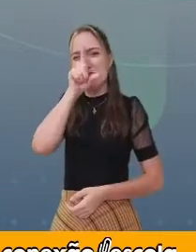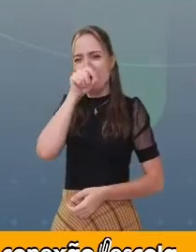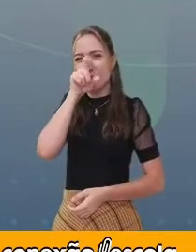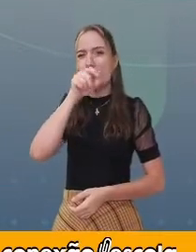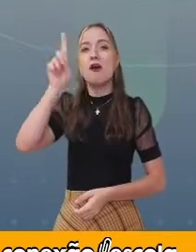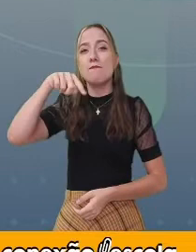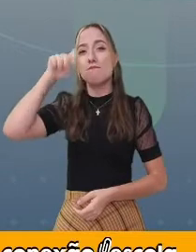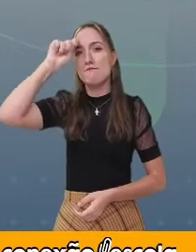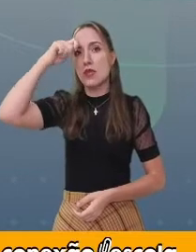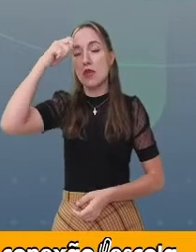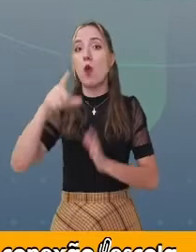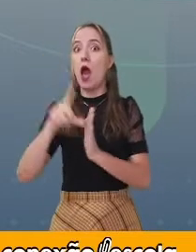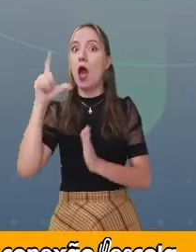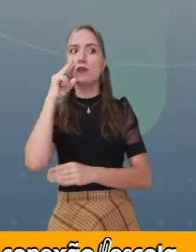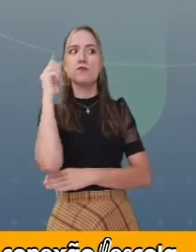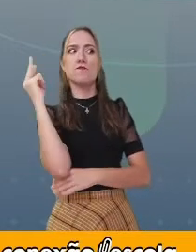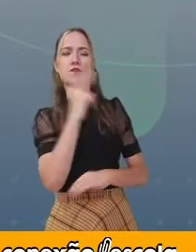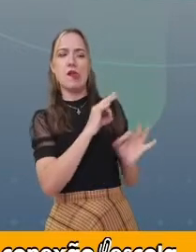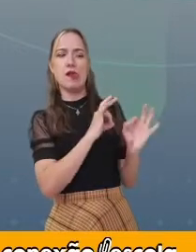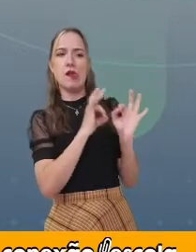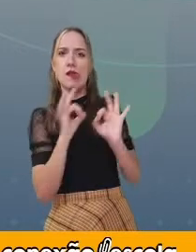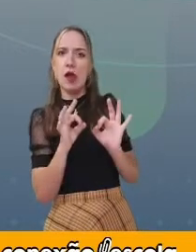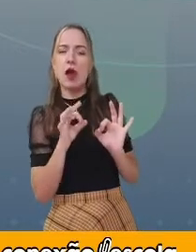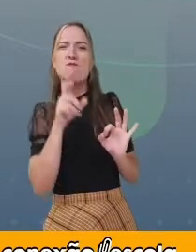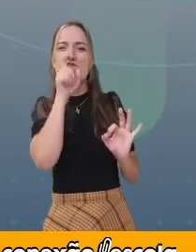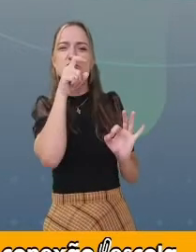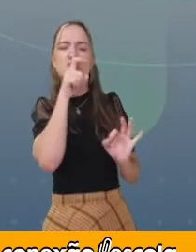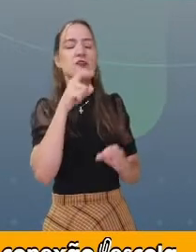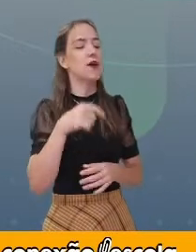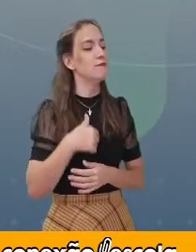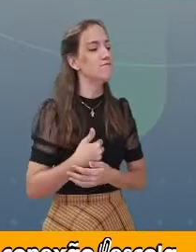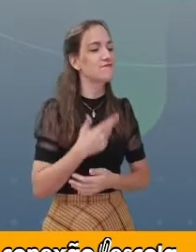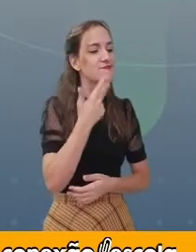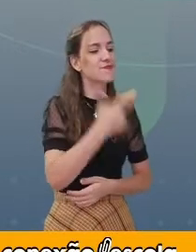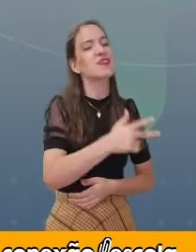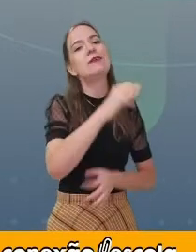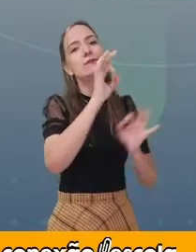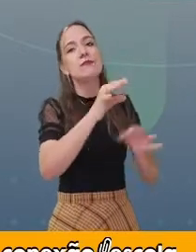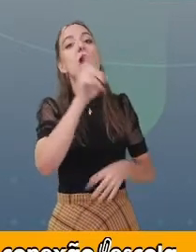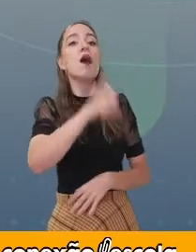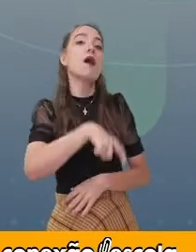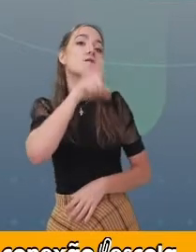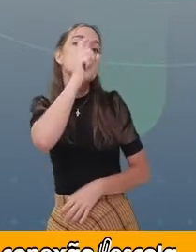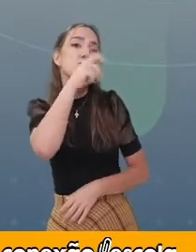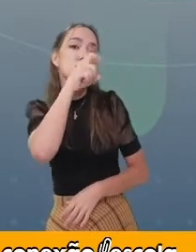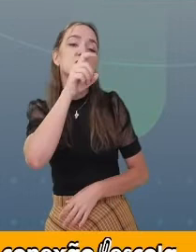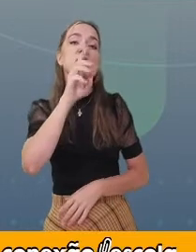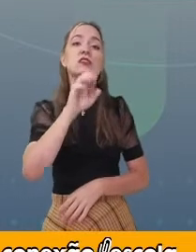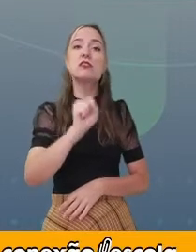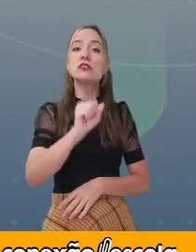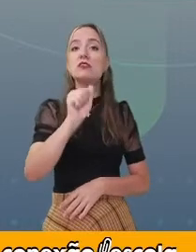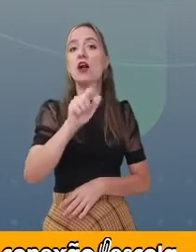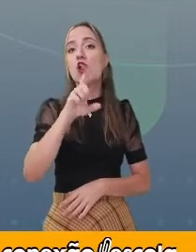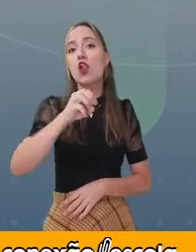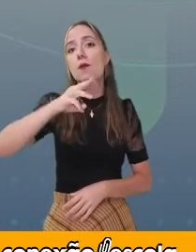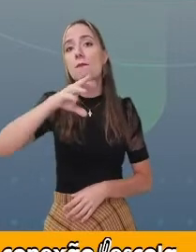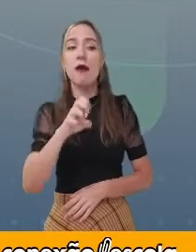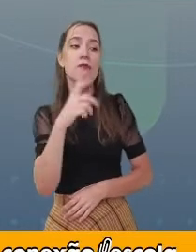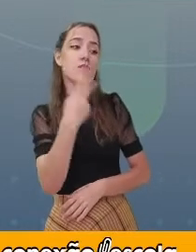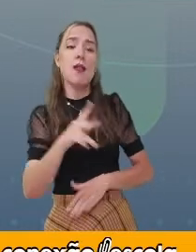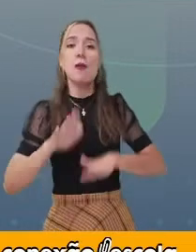que tinha visto tudo, com pena da mulher, disse: foi a bruxa Salomé que perdeu o